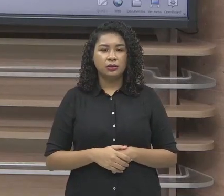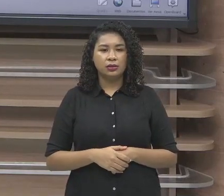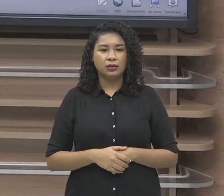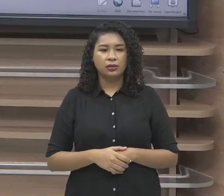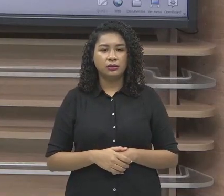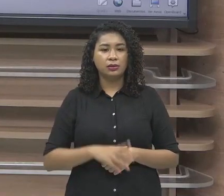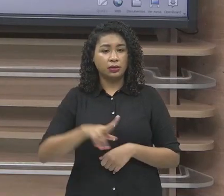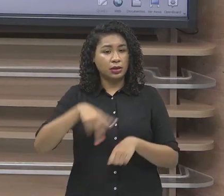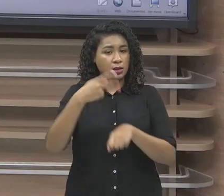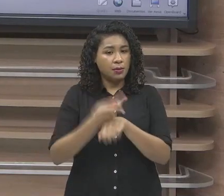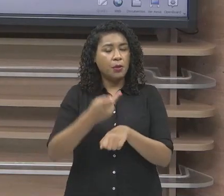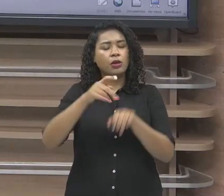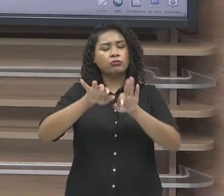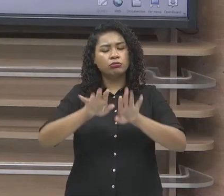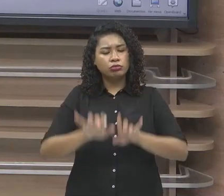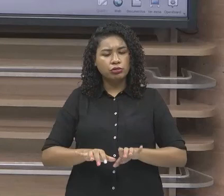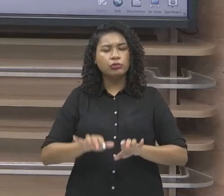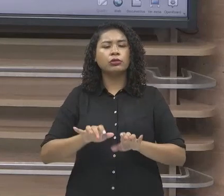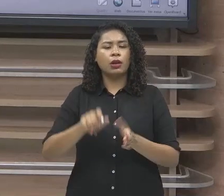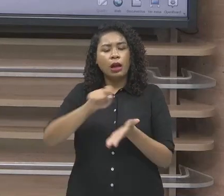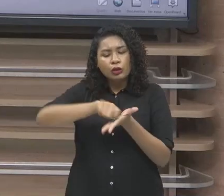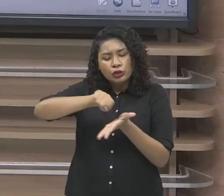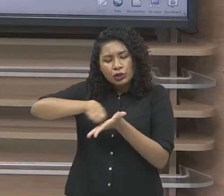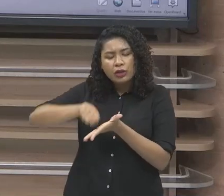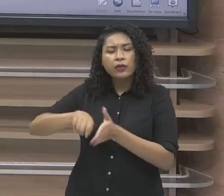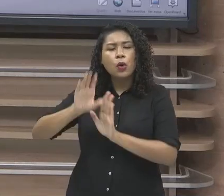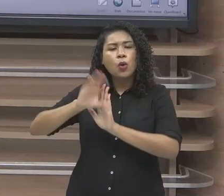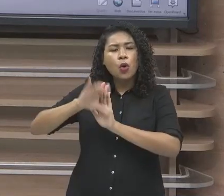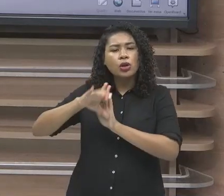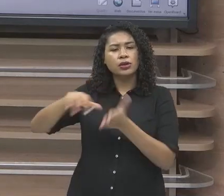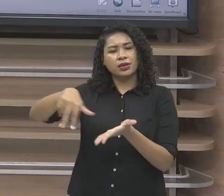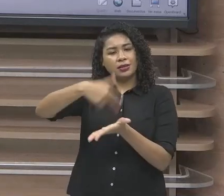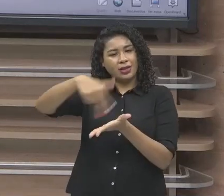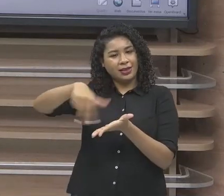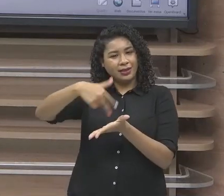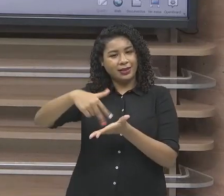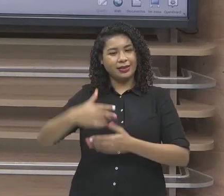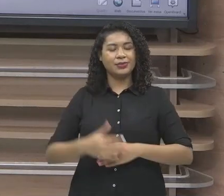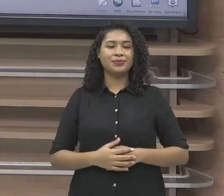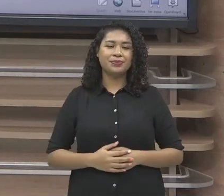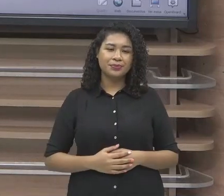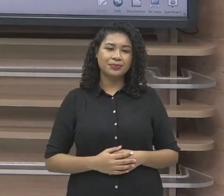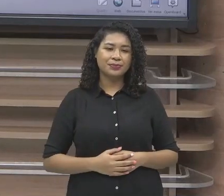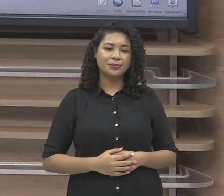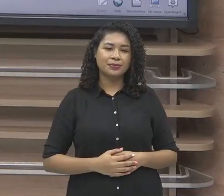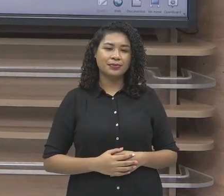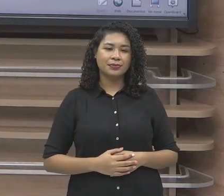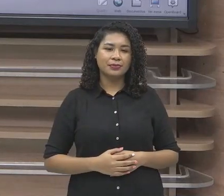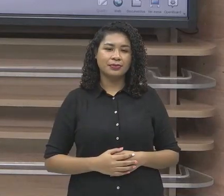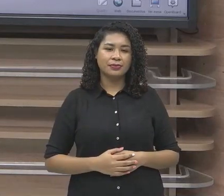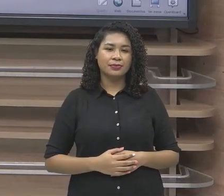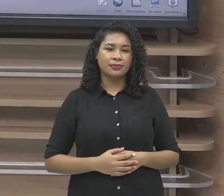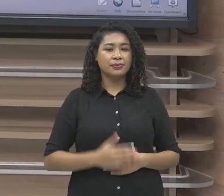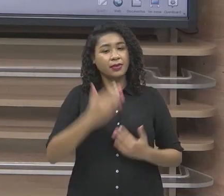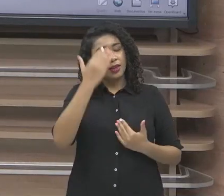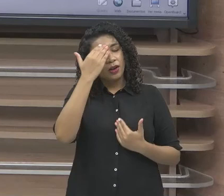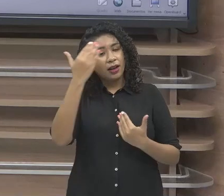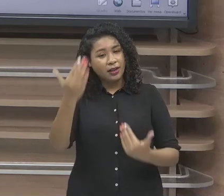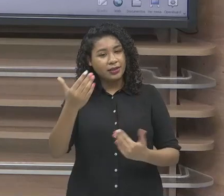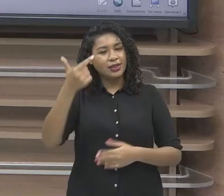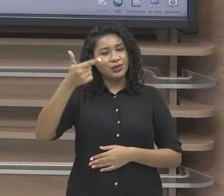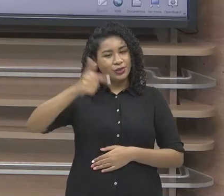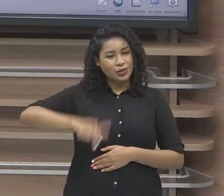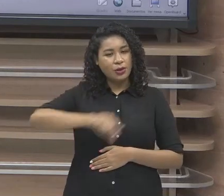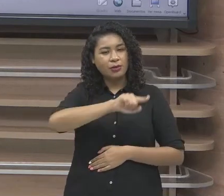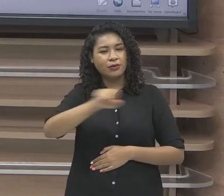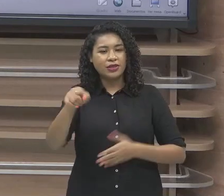depois escrever como é que é essa dança, o conceito dela e como é que ela é dançada. Então, eu agradeço mais uma vez